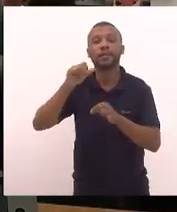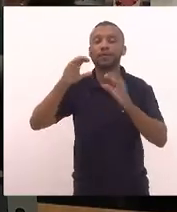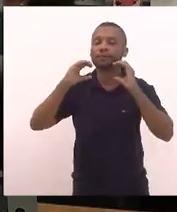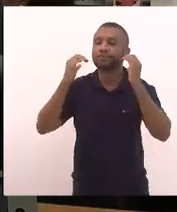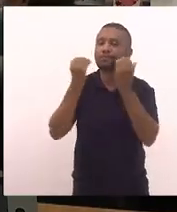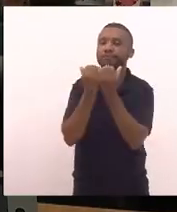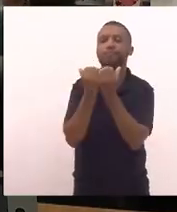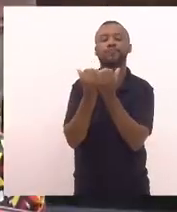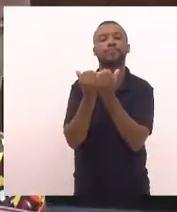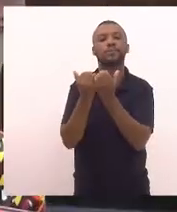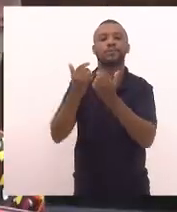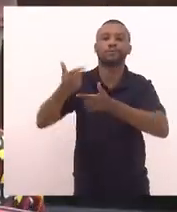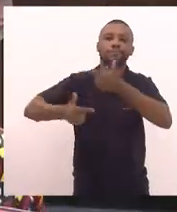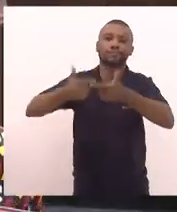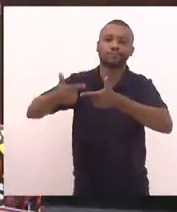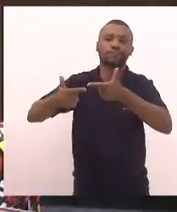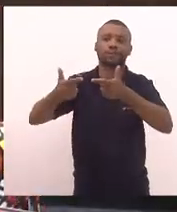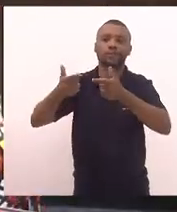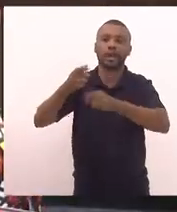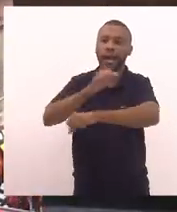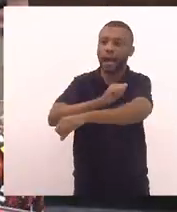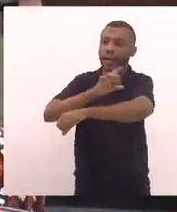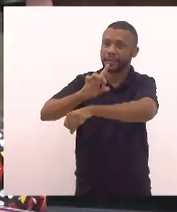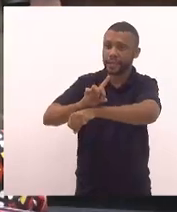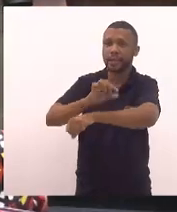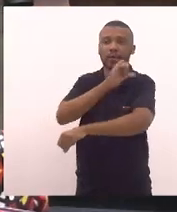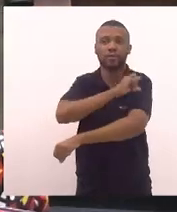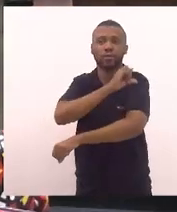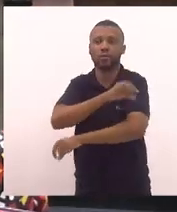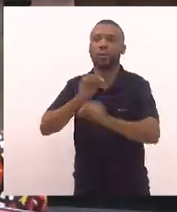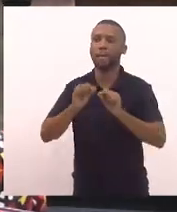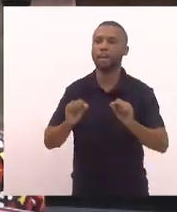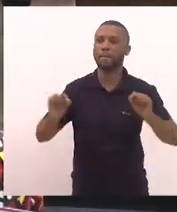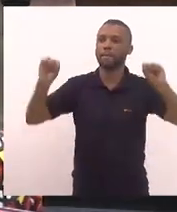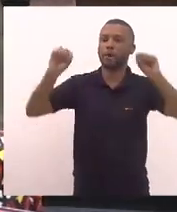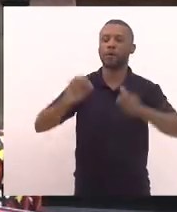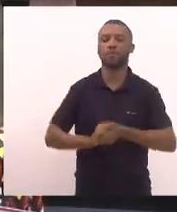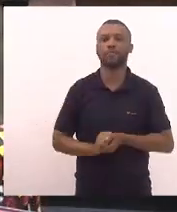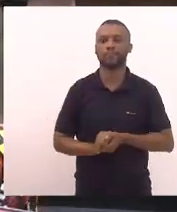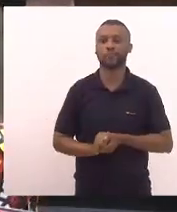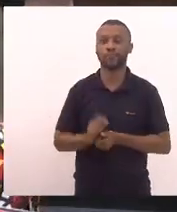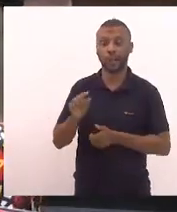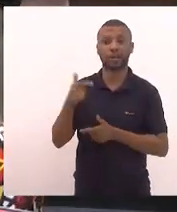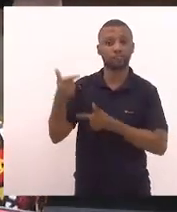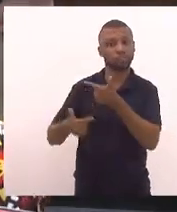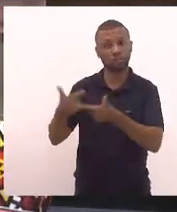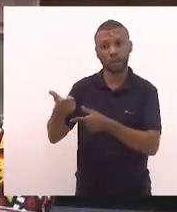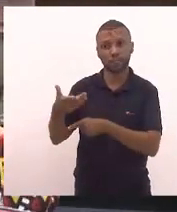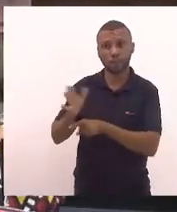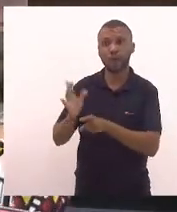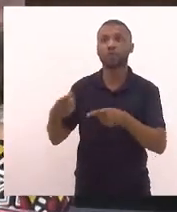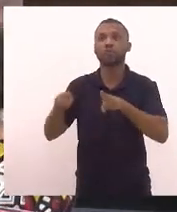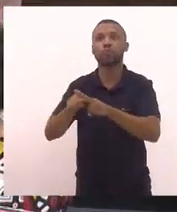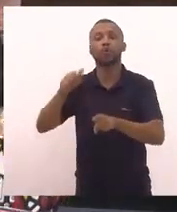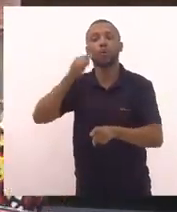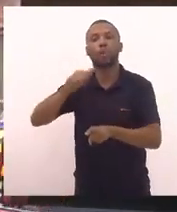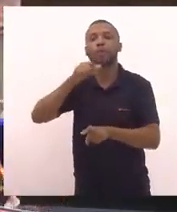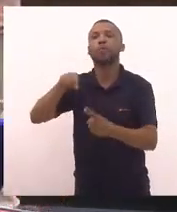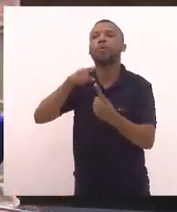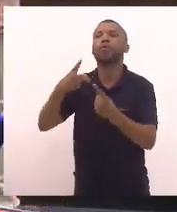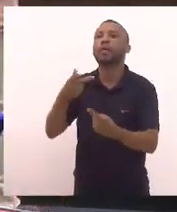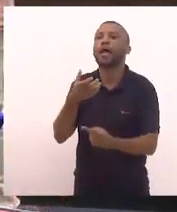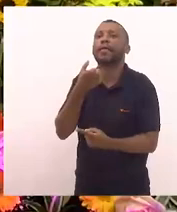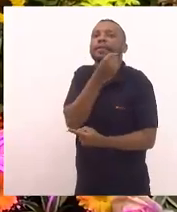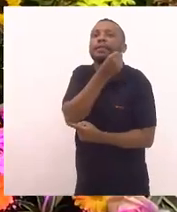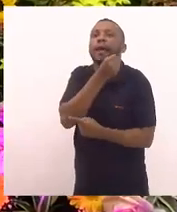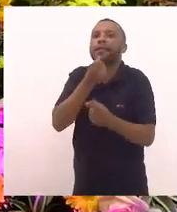Centro das Missões das Assembleias de Deus do Estado do Rio de Janeiro. Lá, ela desenvolve trabalho com as mulheres, visando resgatar